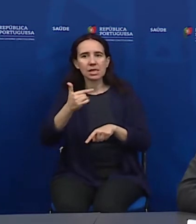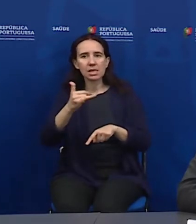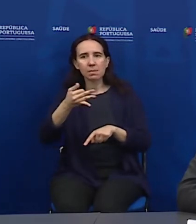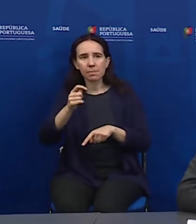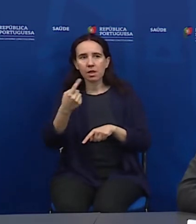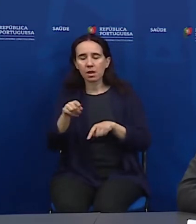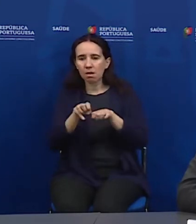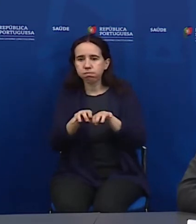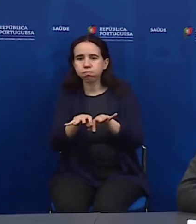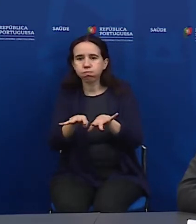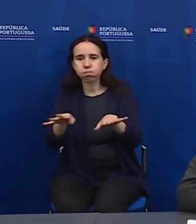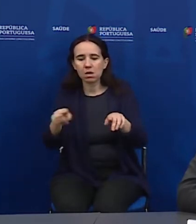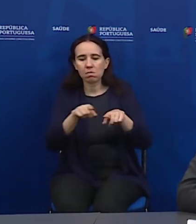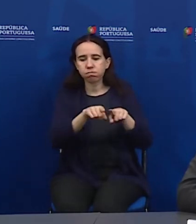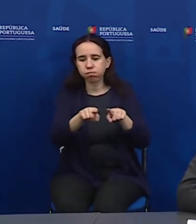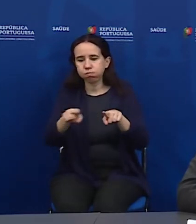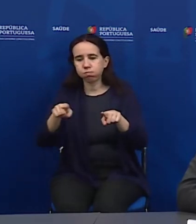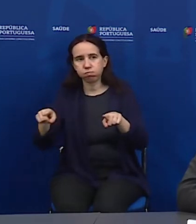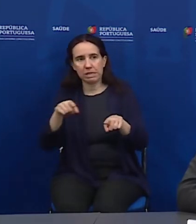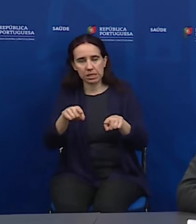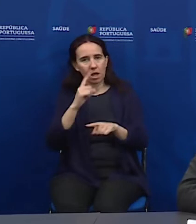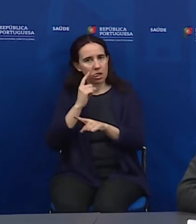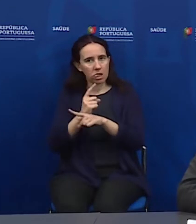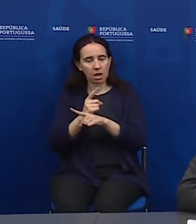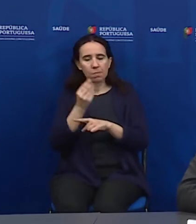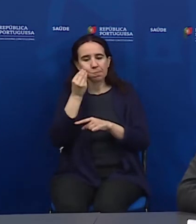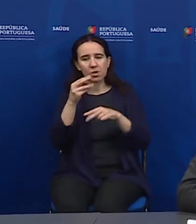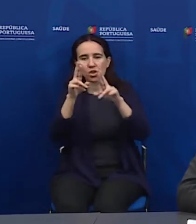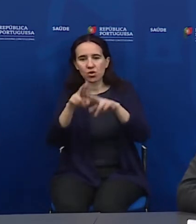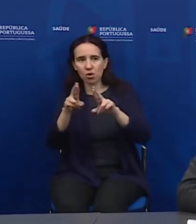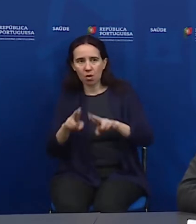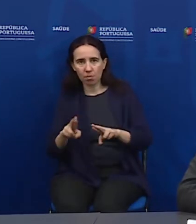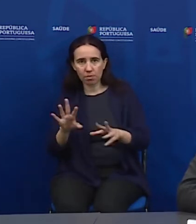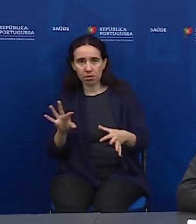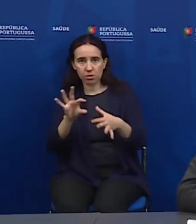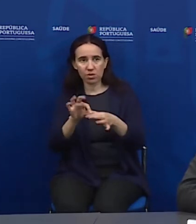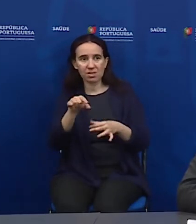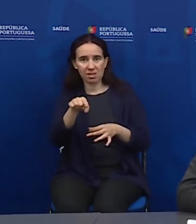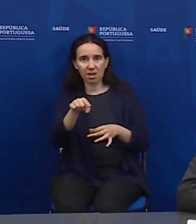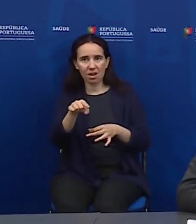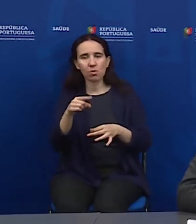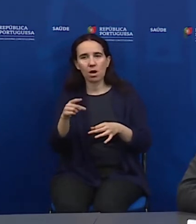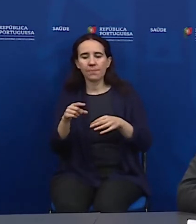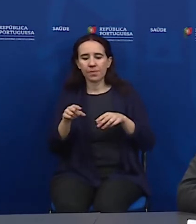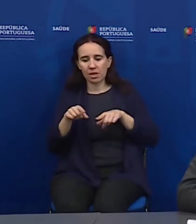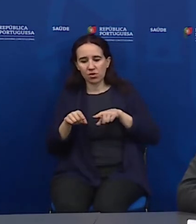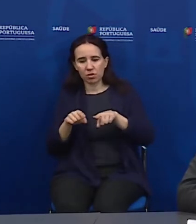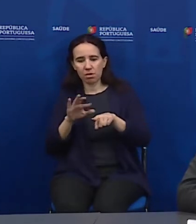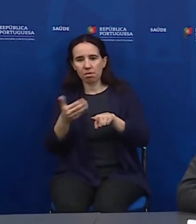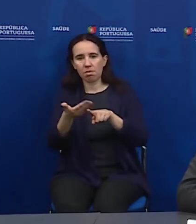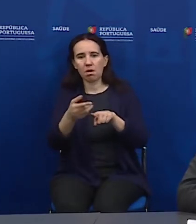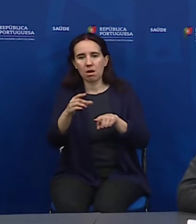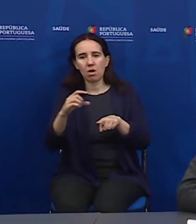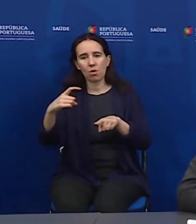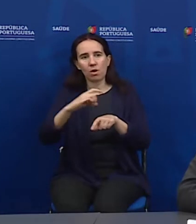linhagens. E estas linhagens, mantendo o seu padrão genómico associado a esta estirpe do coronavírus,